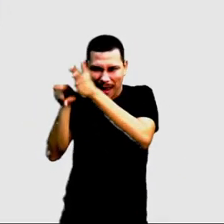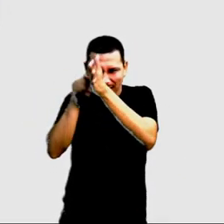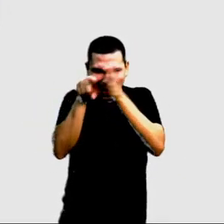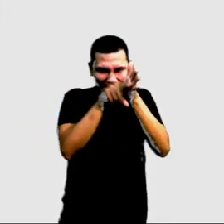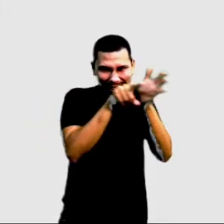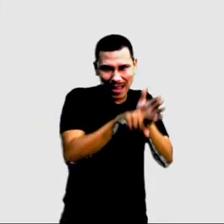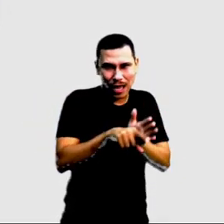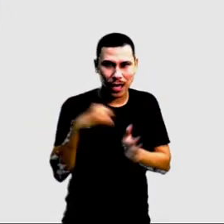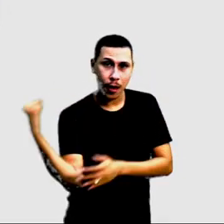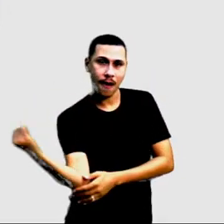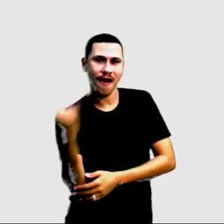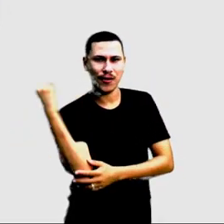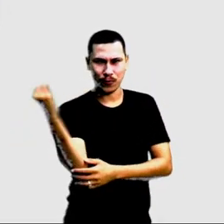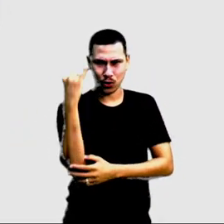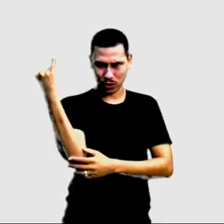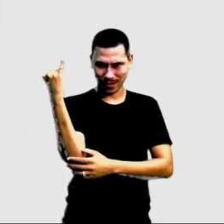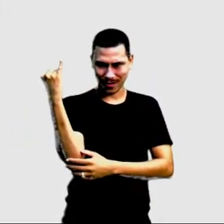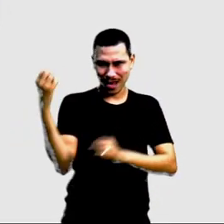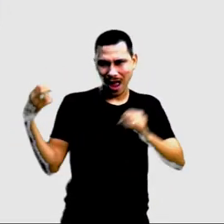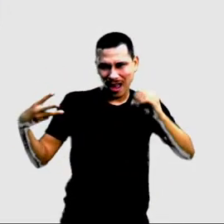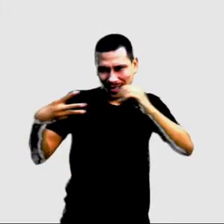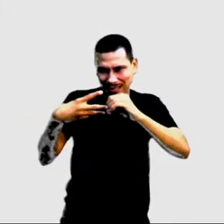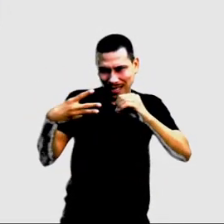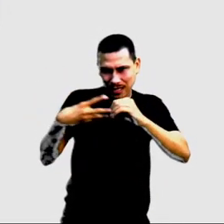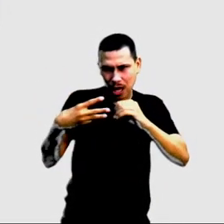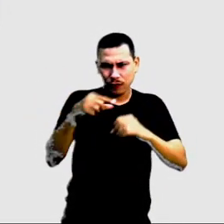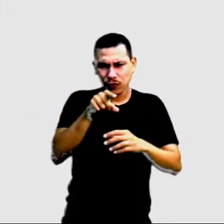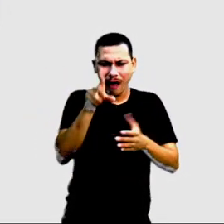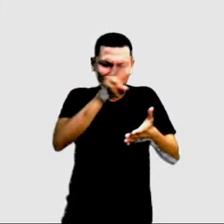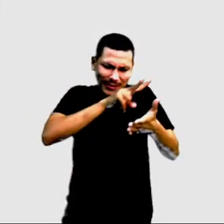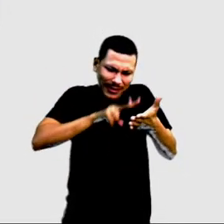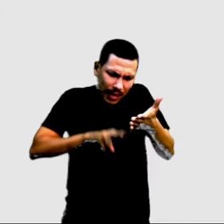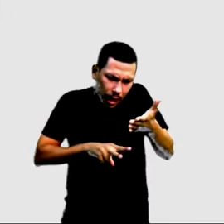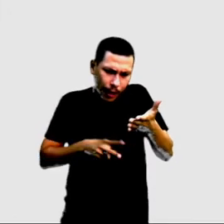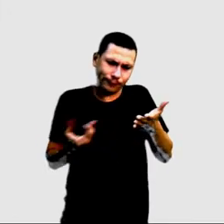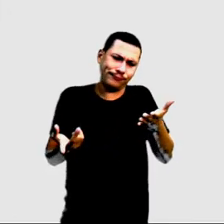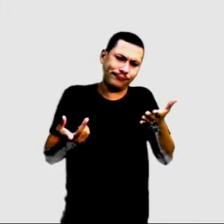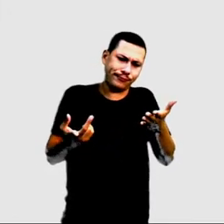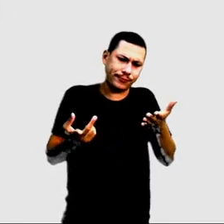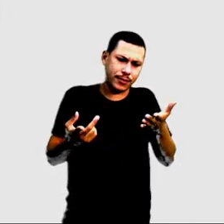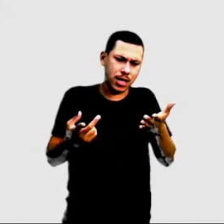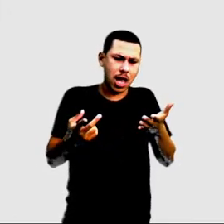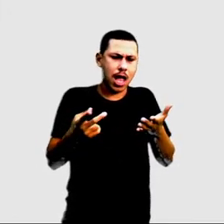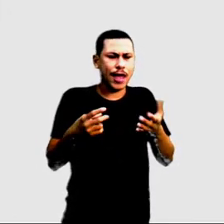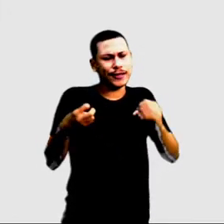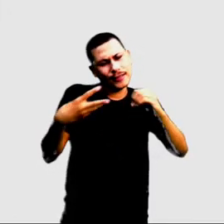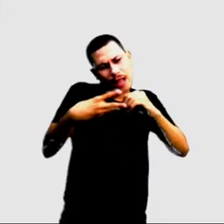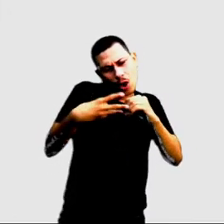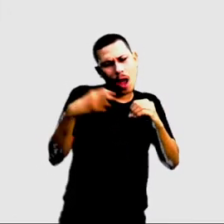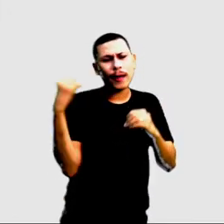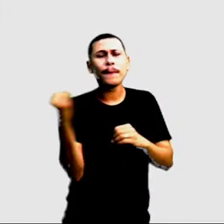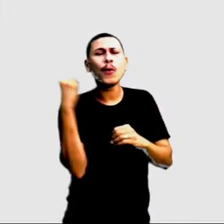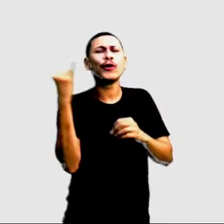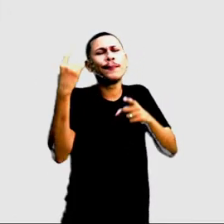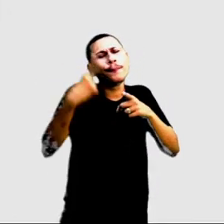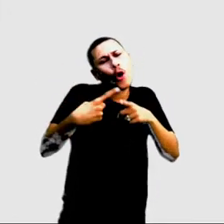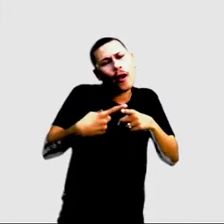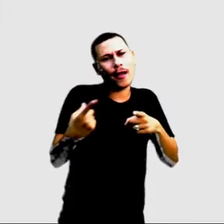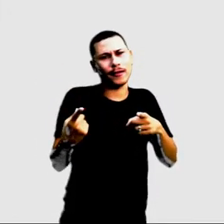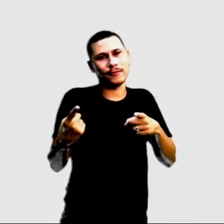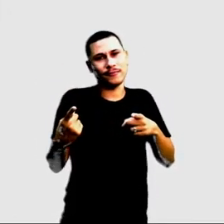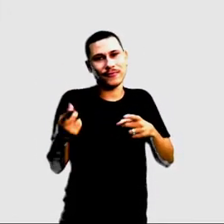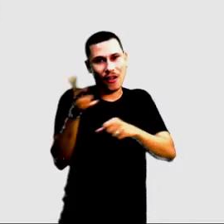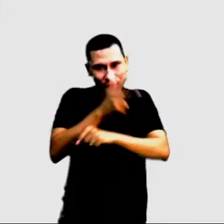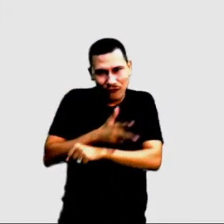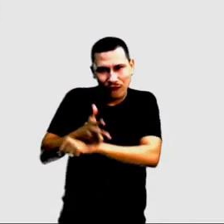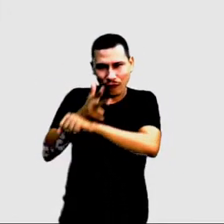importância das células. Você vai ler por que a célula é importante e vai gravar um vídeo dizendo por que a célula é